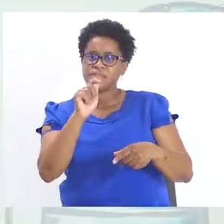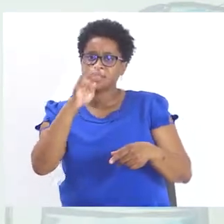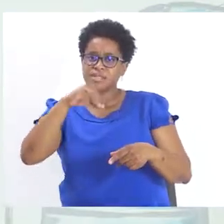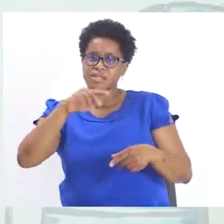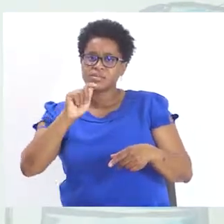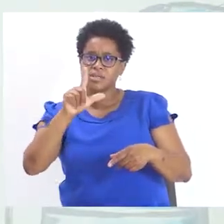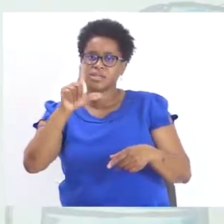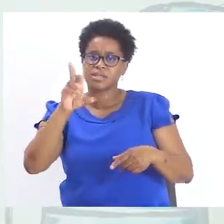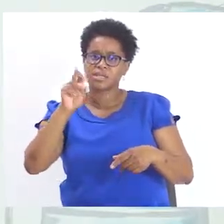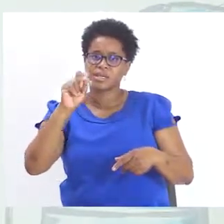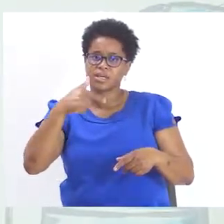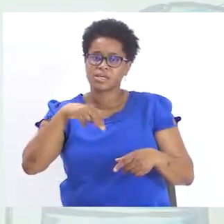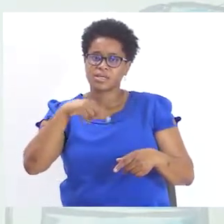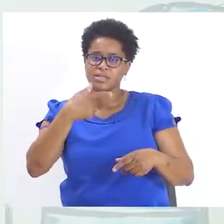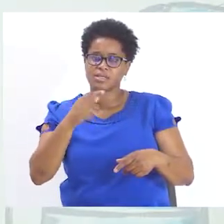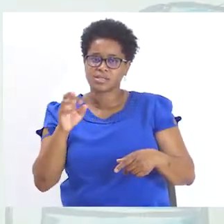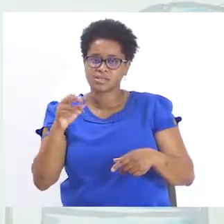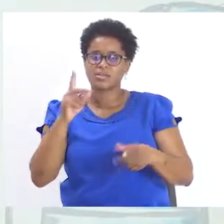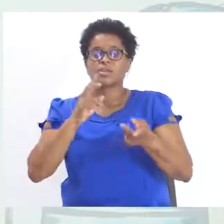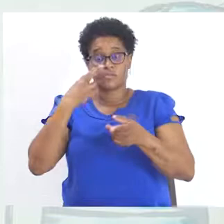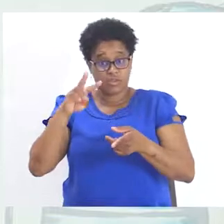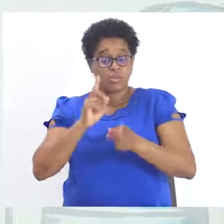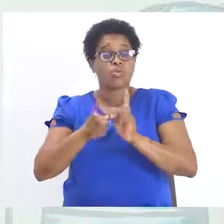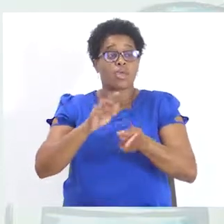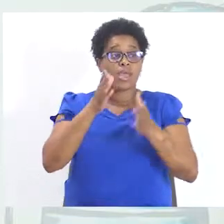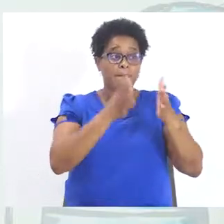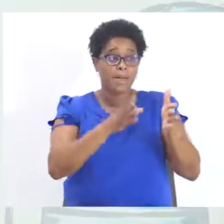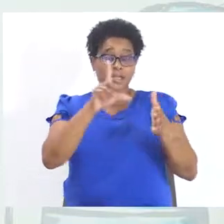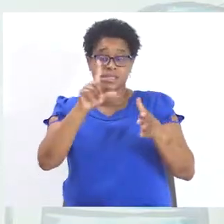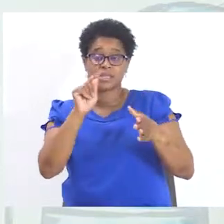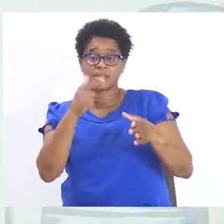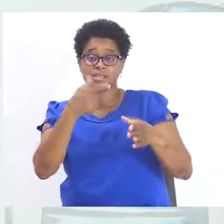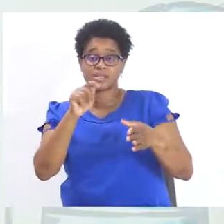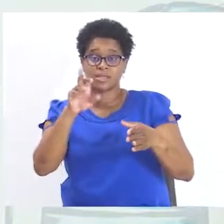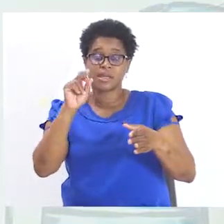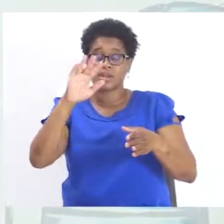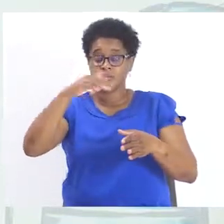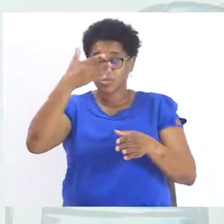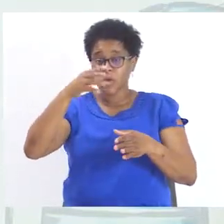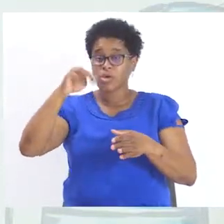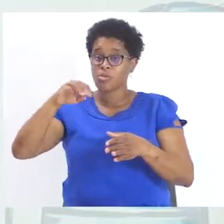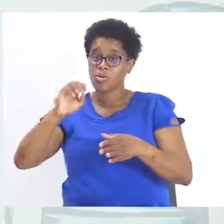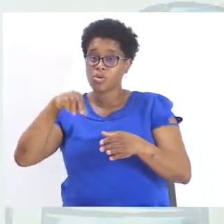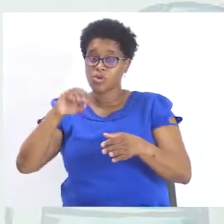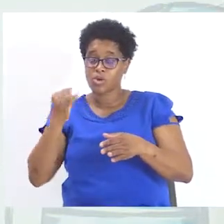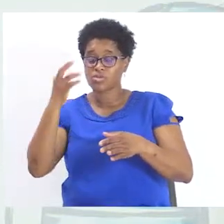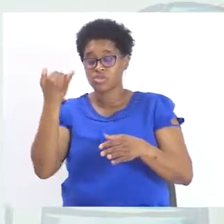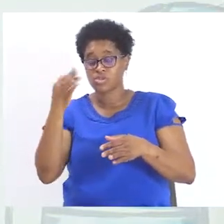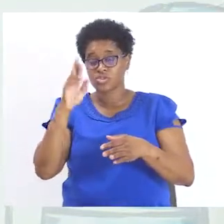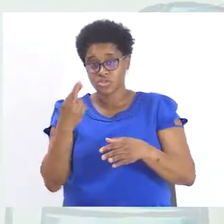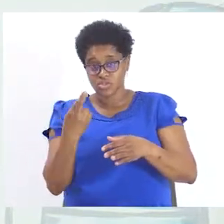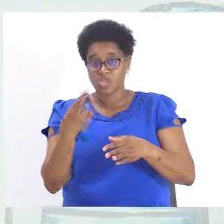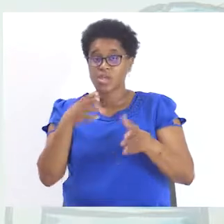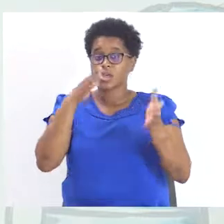que significa a parte literal. Vocês podem ver aqui que a parte literal do primeiro monômio é x, a parte literal do segundo